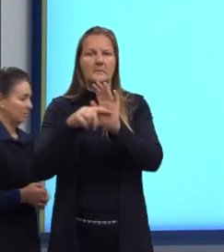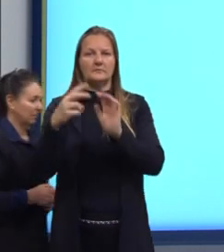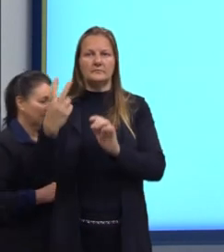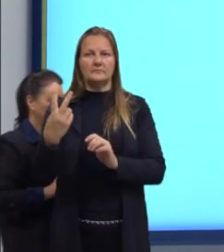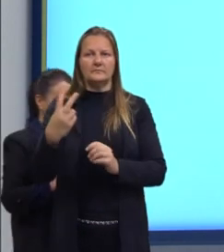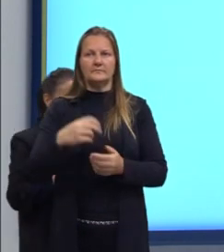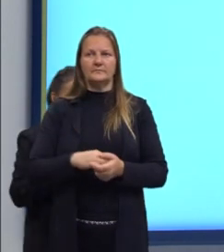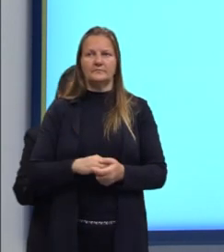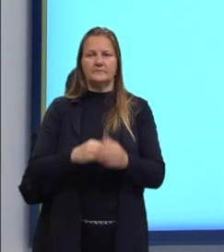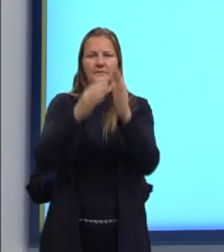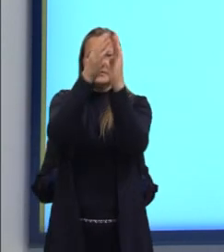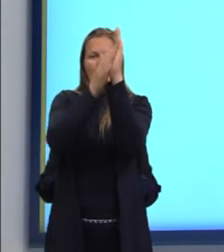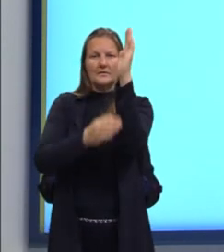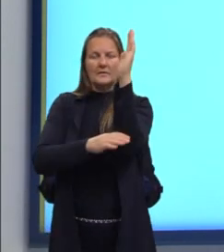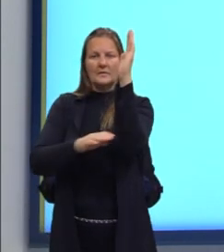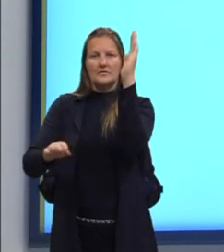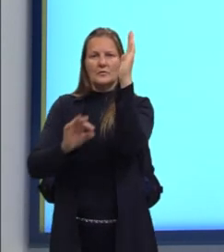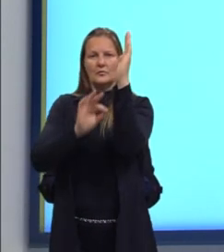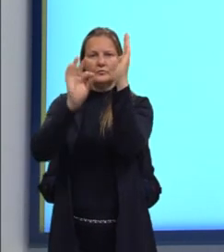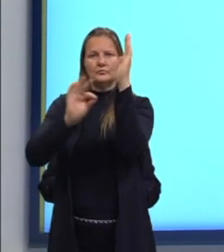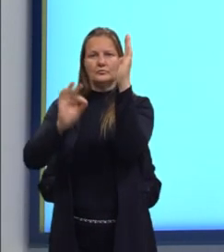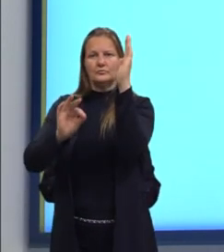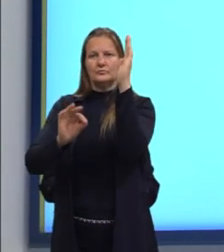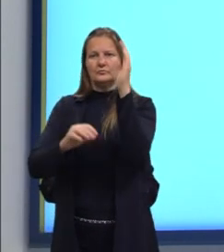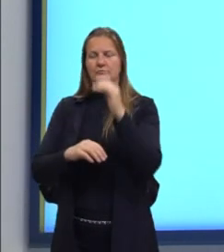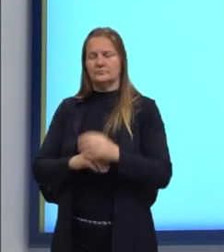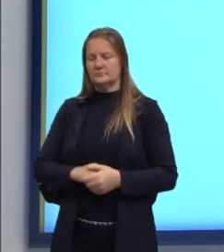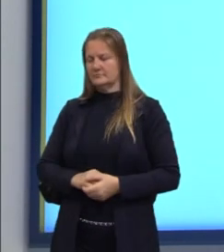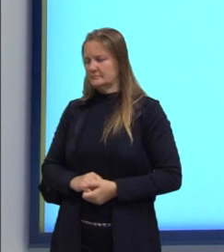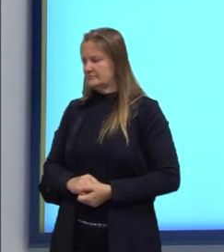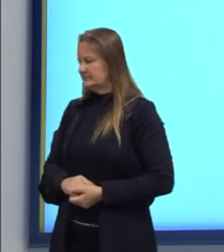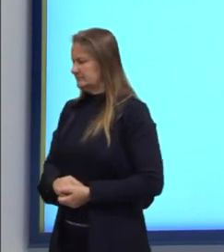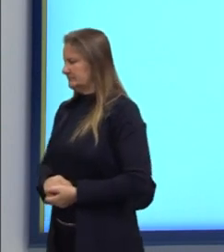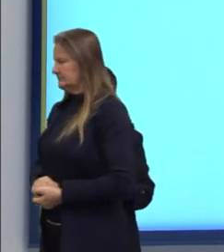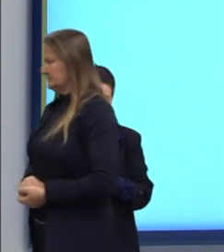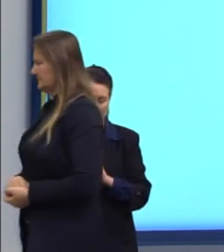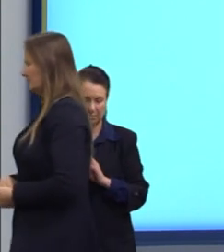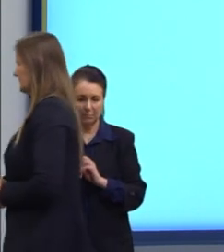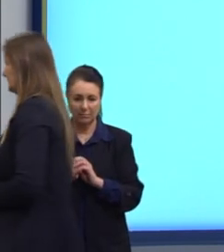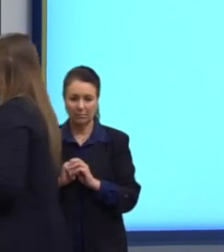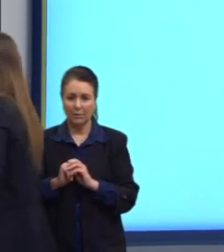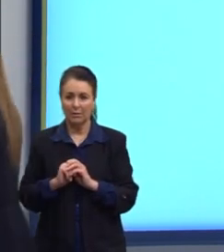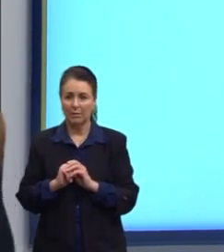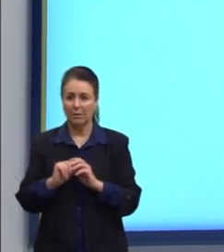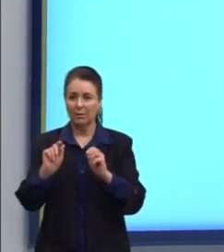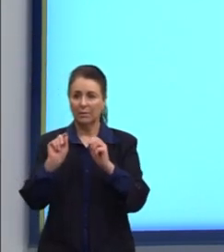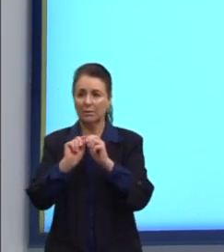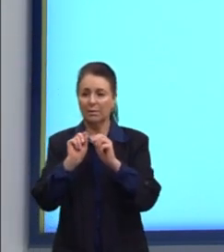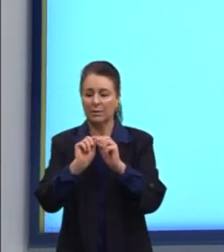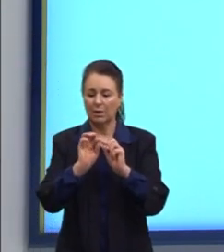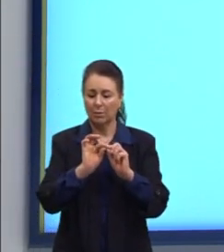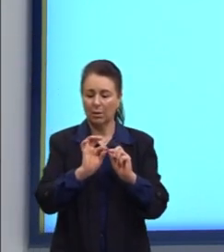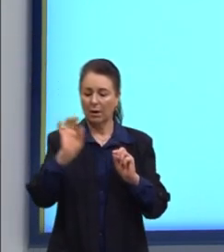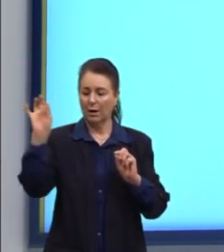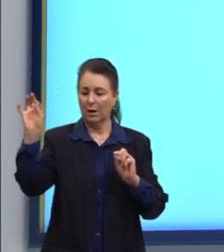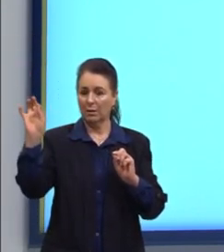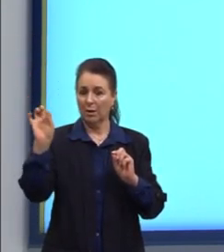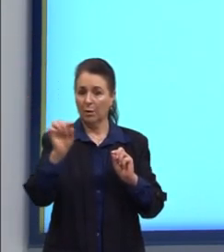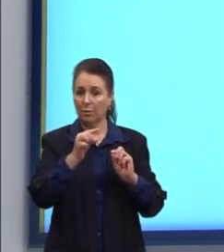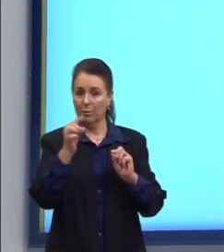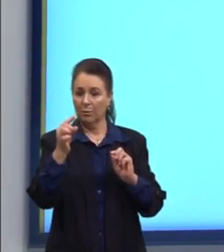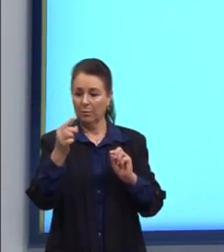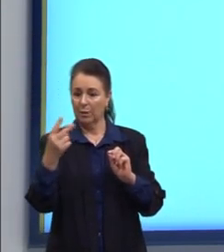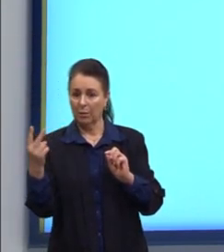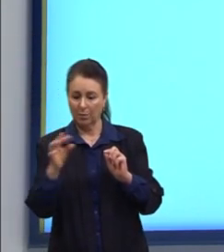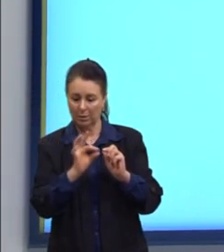2 ao traçar essas retas o que que nós vamos observar que a reta um e a reta 2 elas vão